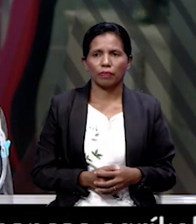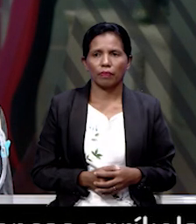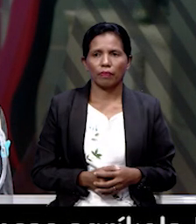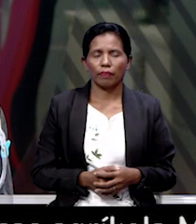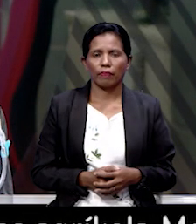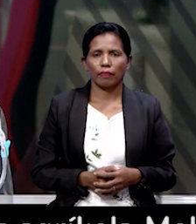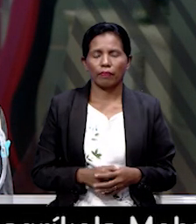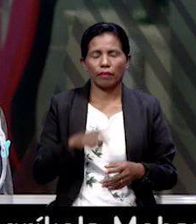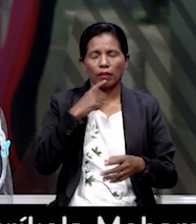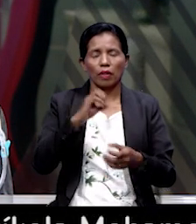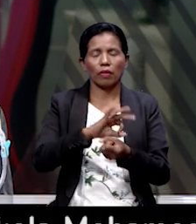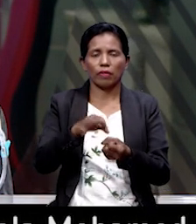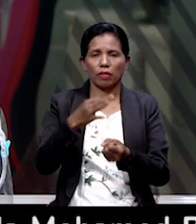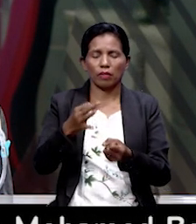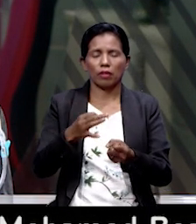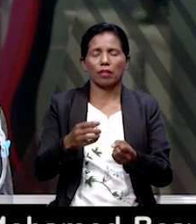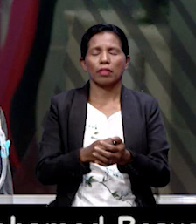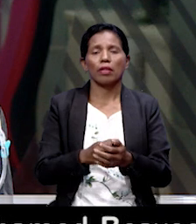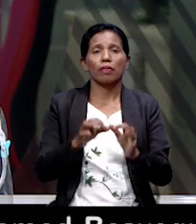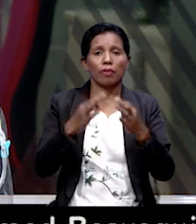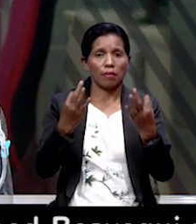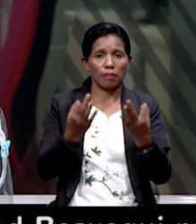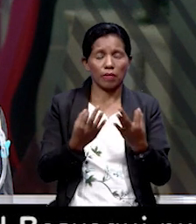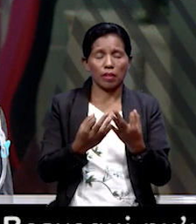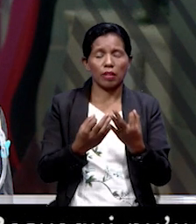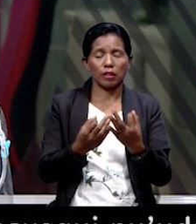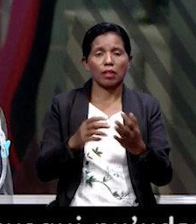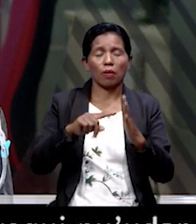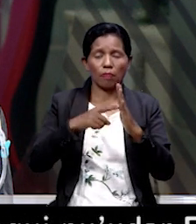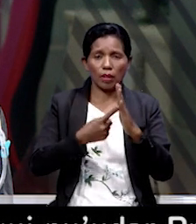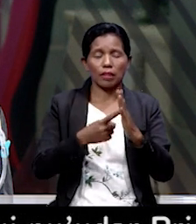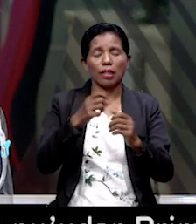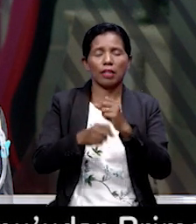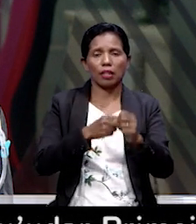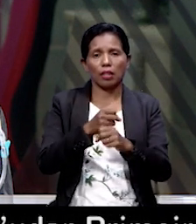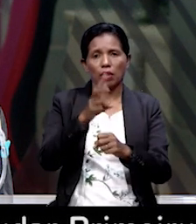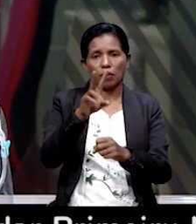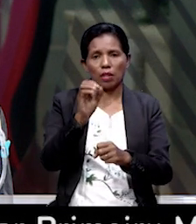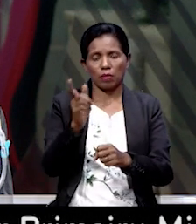Tama pandemie COVID-19 is sinds zomer kan zeer hoe je tien regen roa, roa nul resen roa.